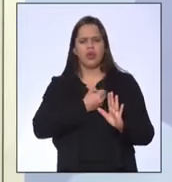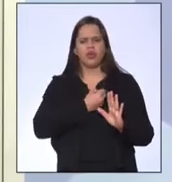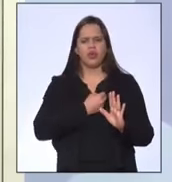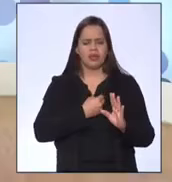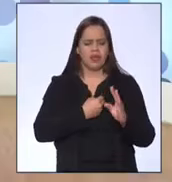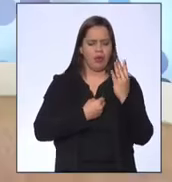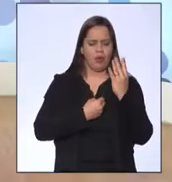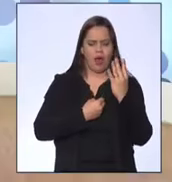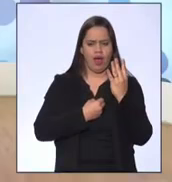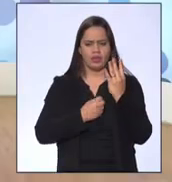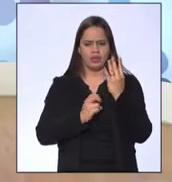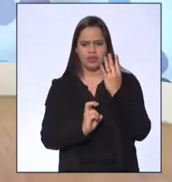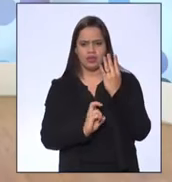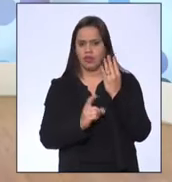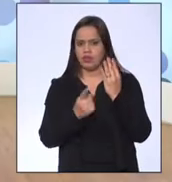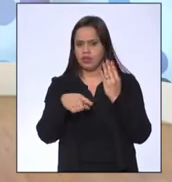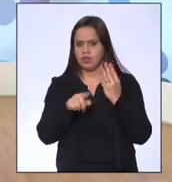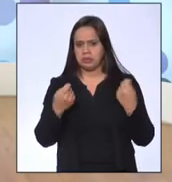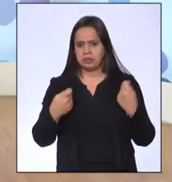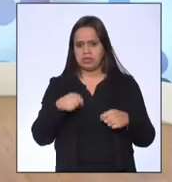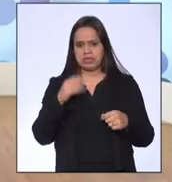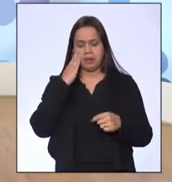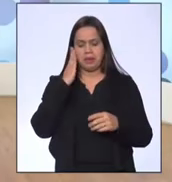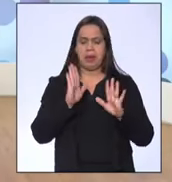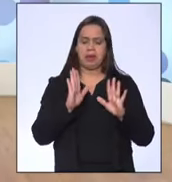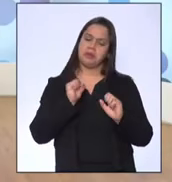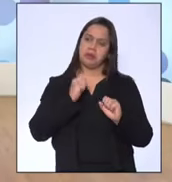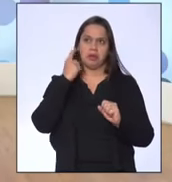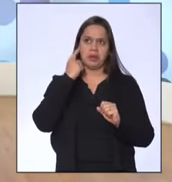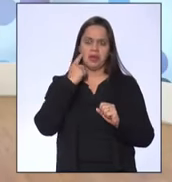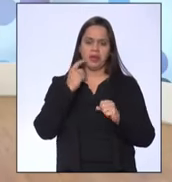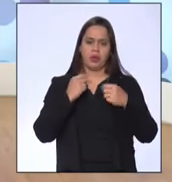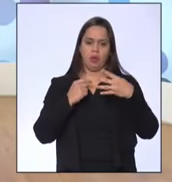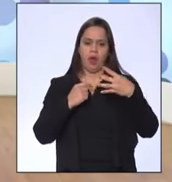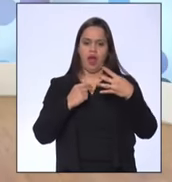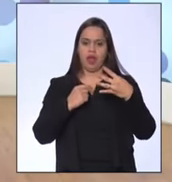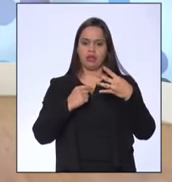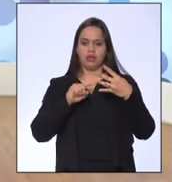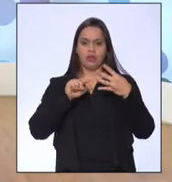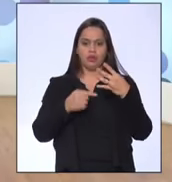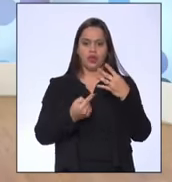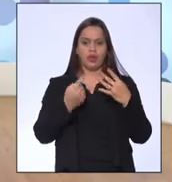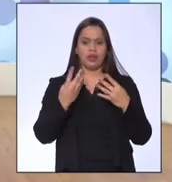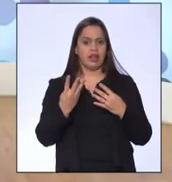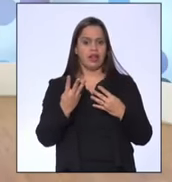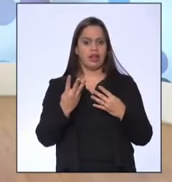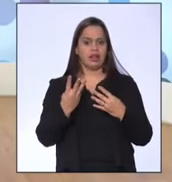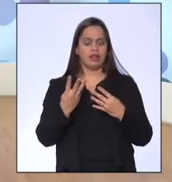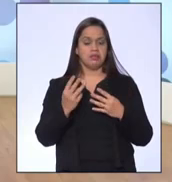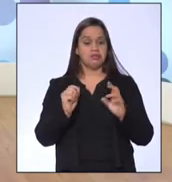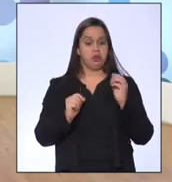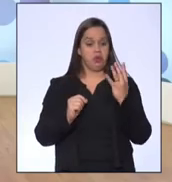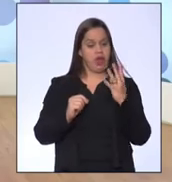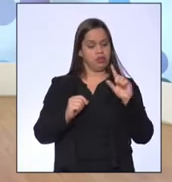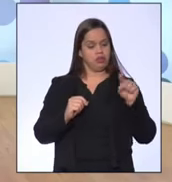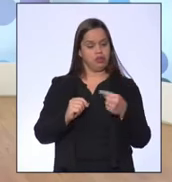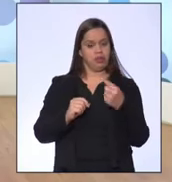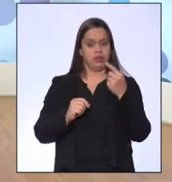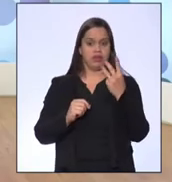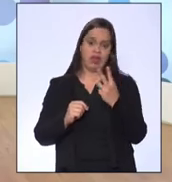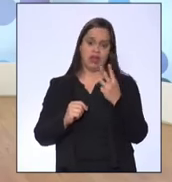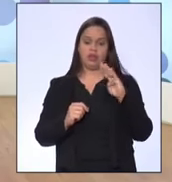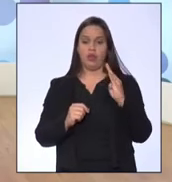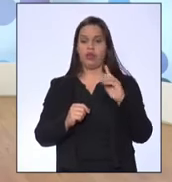5? Vocês não precisam saber, mas pode pensar em algum. Por exemplo, 4,3. 4,3, 4,7.